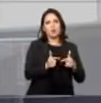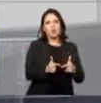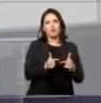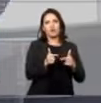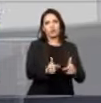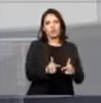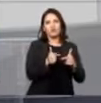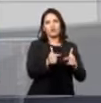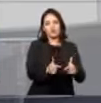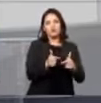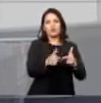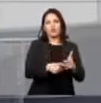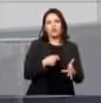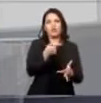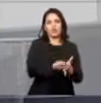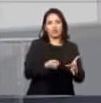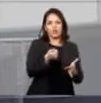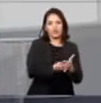soldados